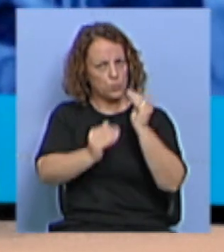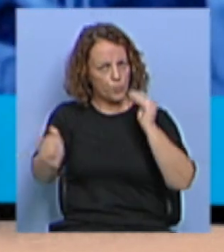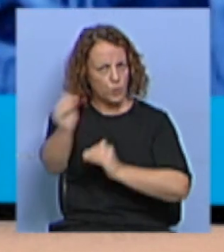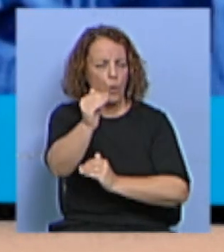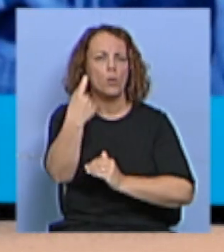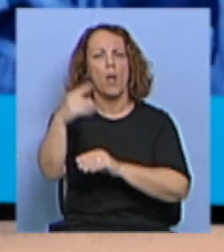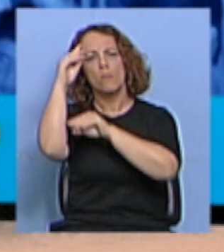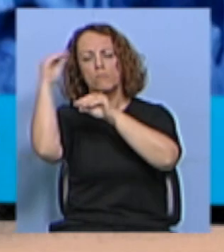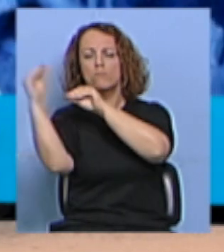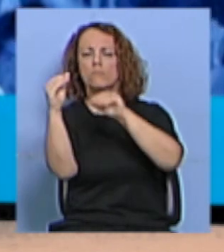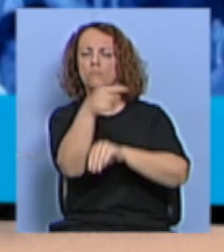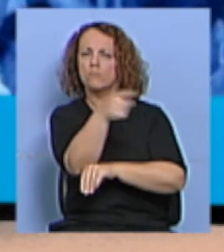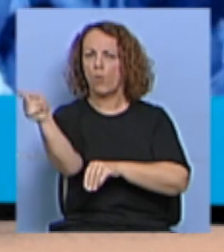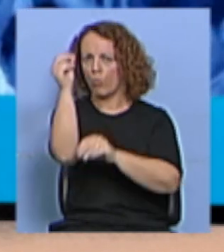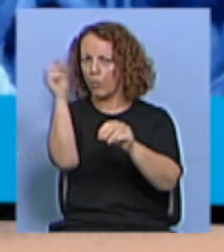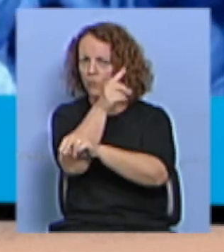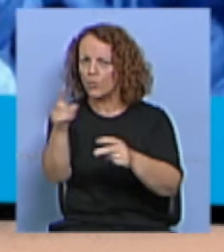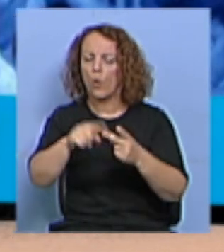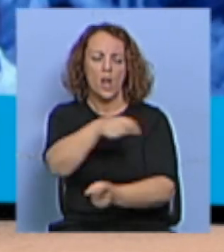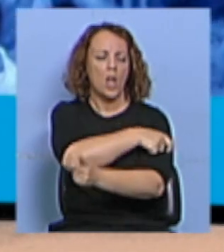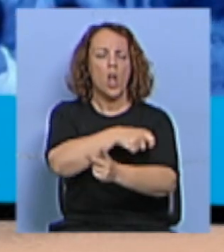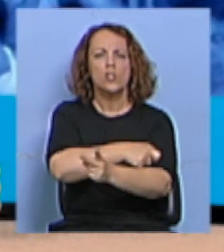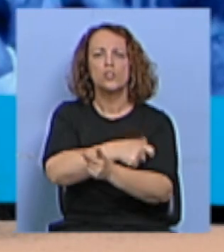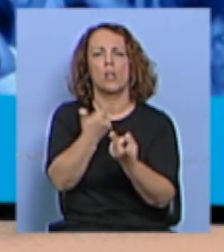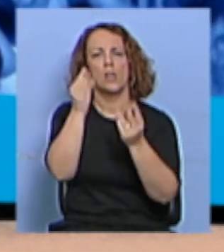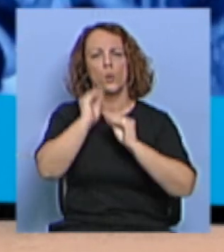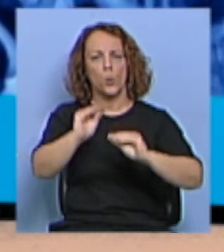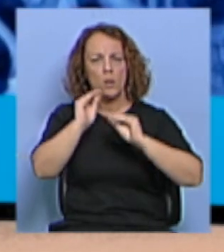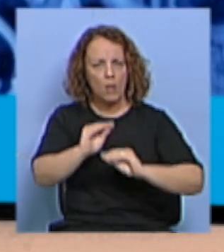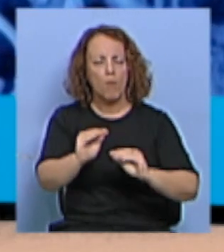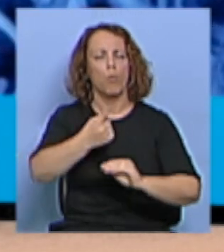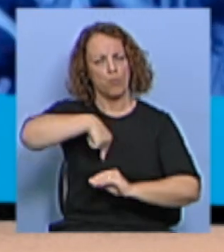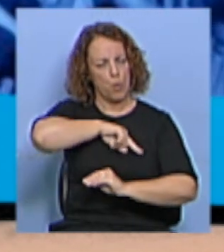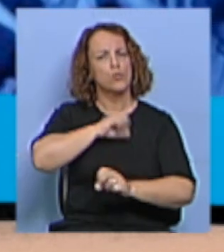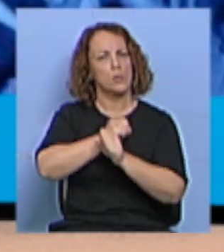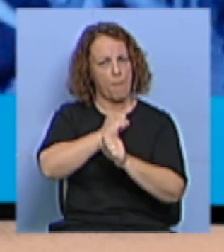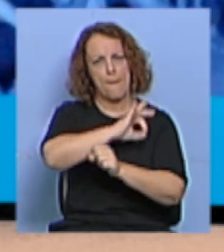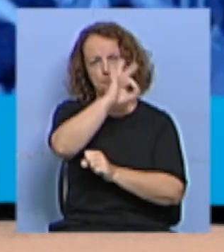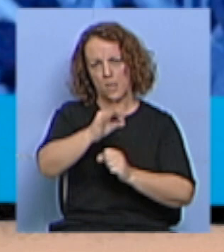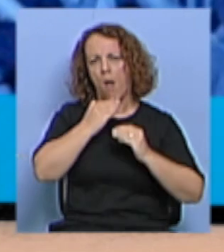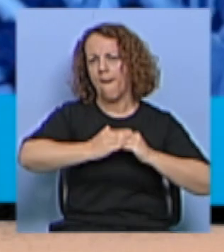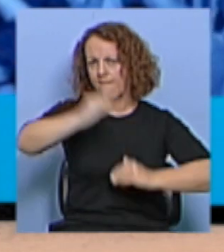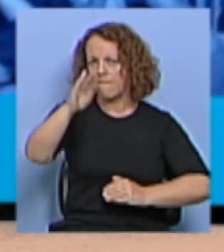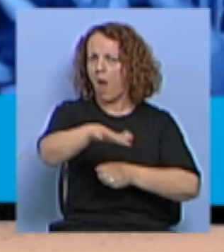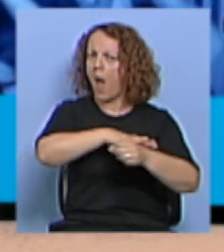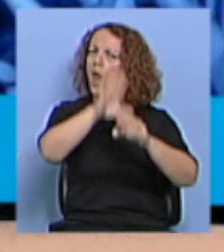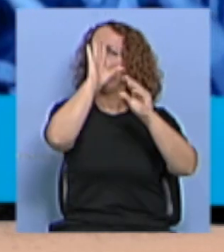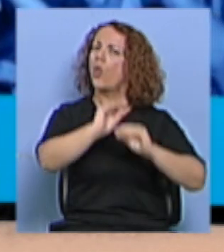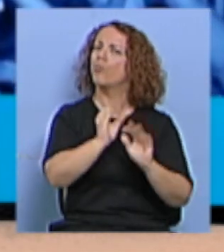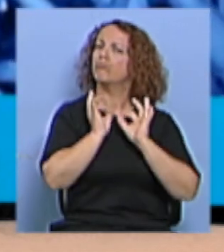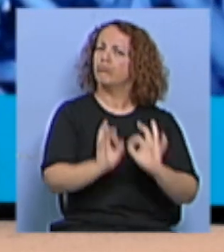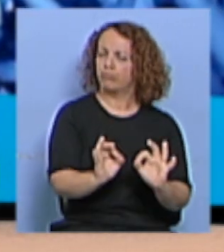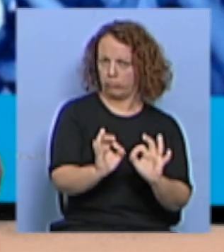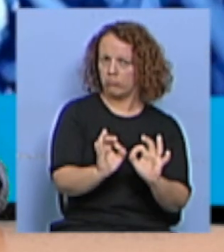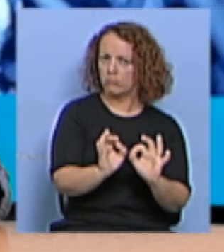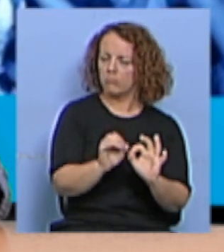formação de professores, formação de agente educativo. Portanto, há uma parte grande do nosso trabalho que é educação formal, porque acreditamos que isso